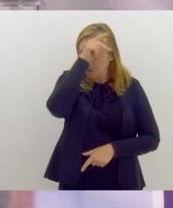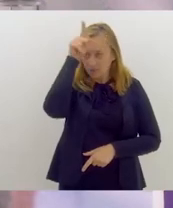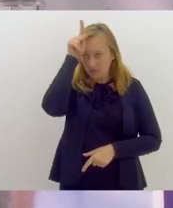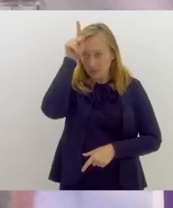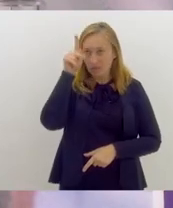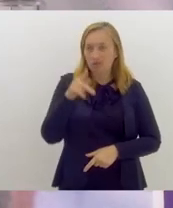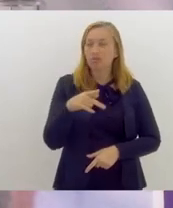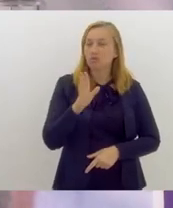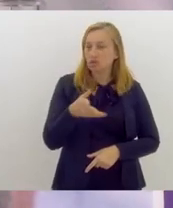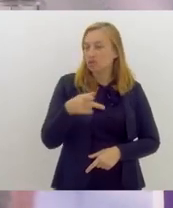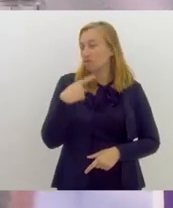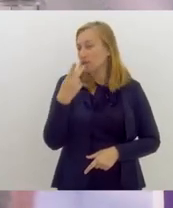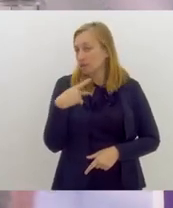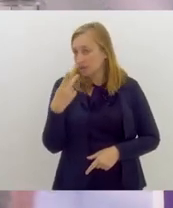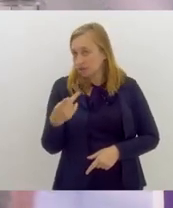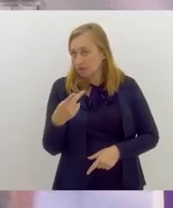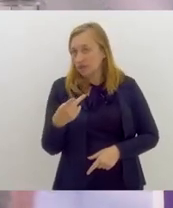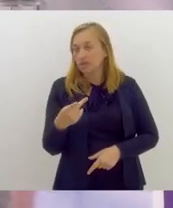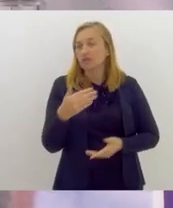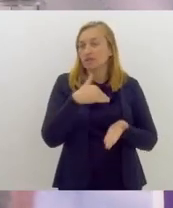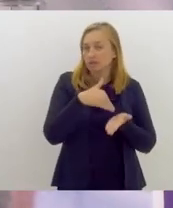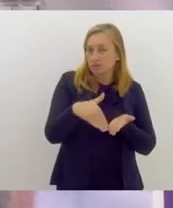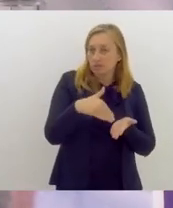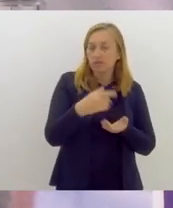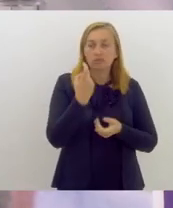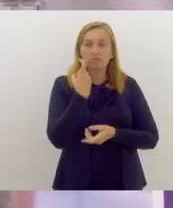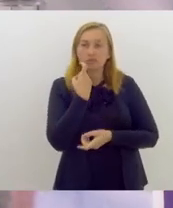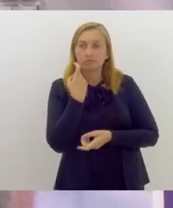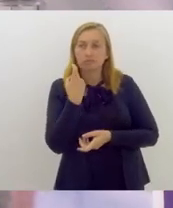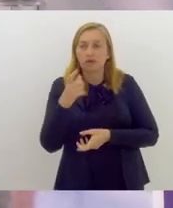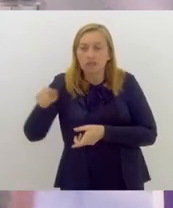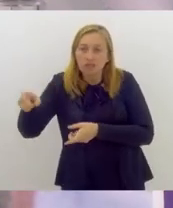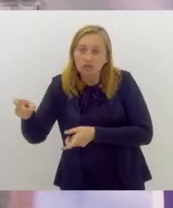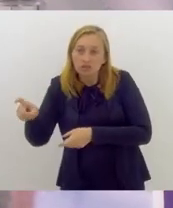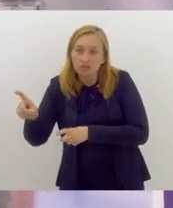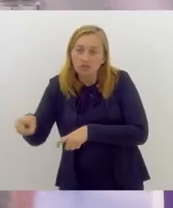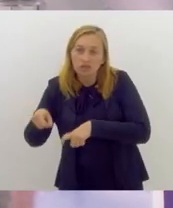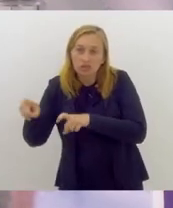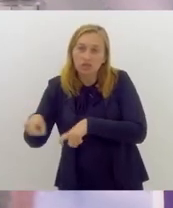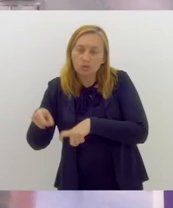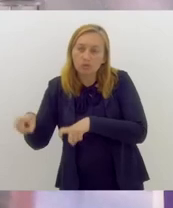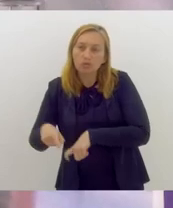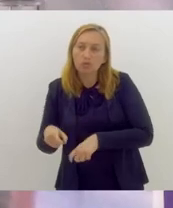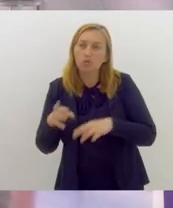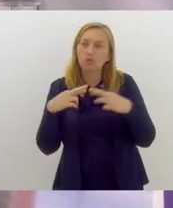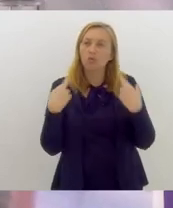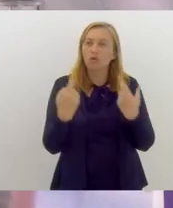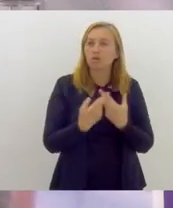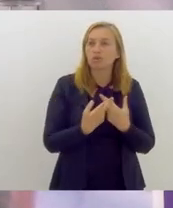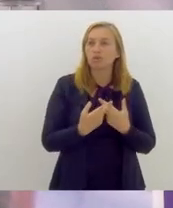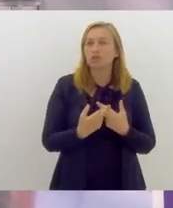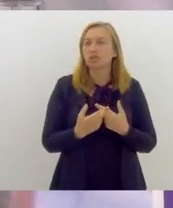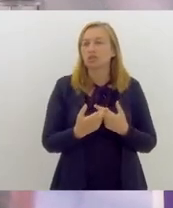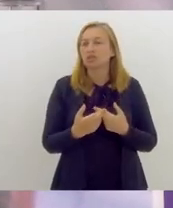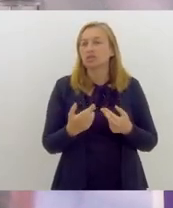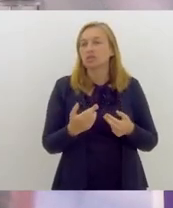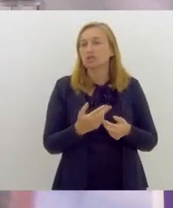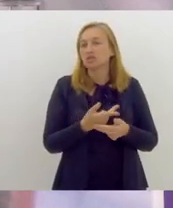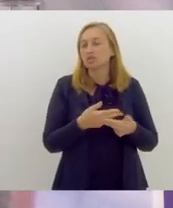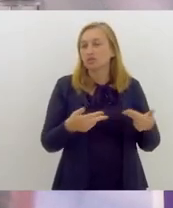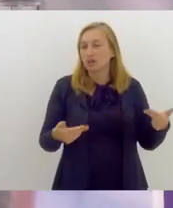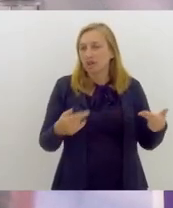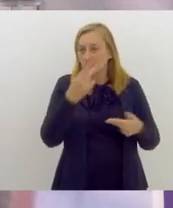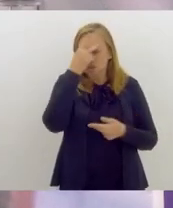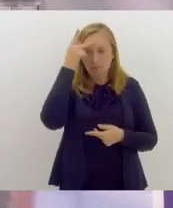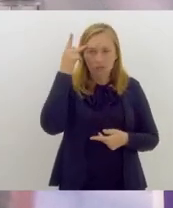Como disse para a senhora na secretaria de agricultura era uma reunião Que contava com uma multiplicidade de